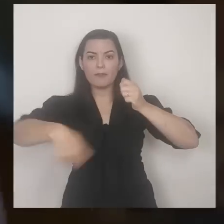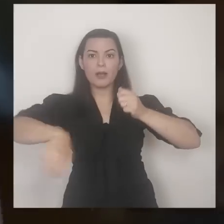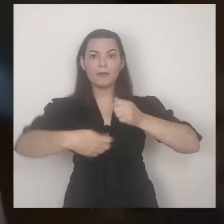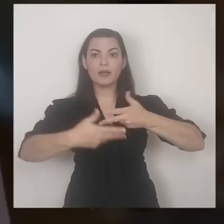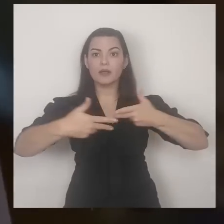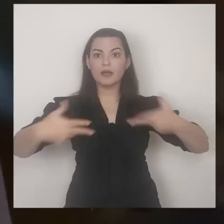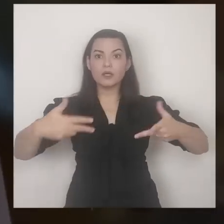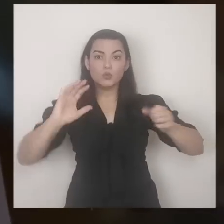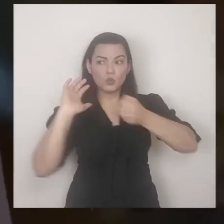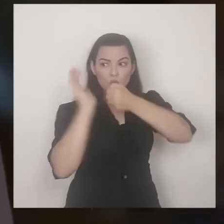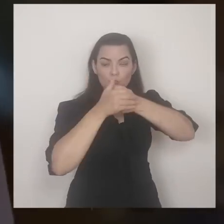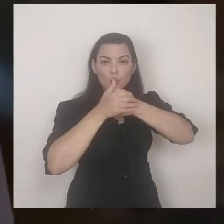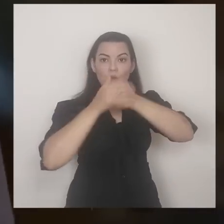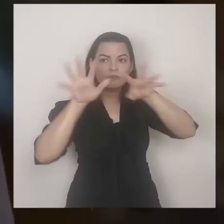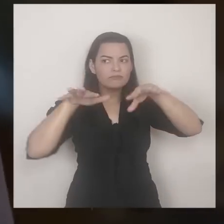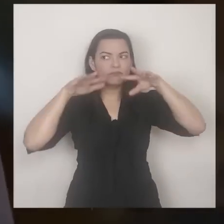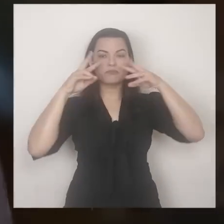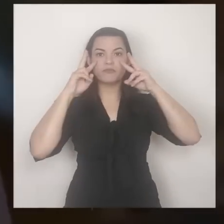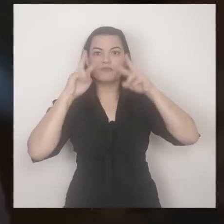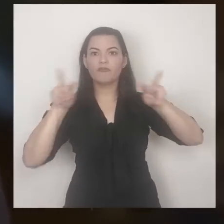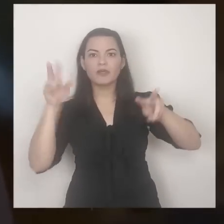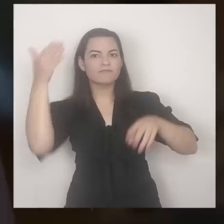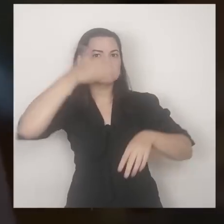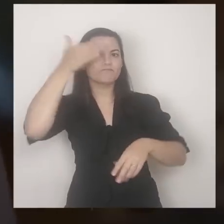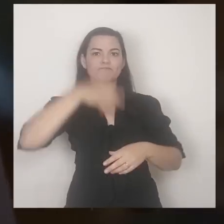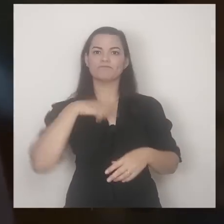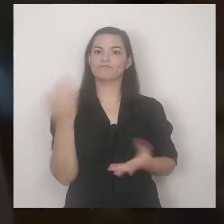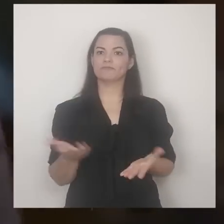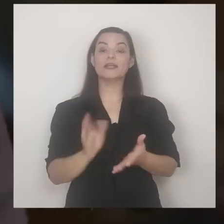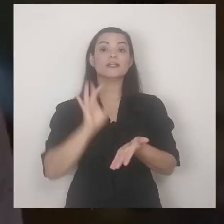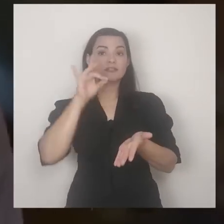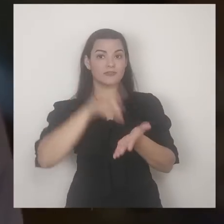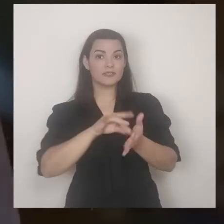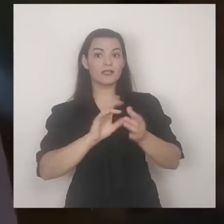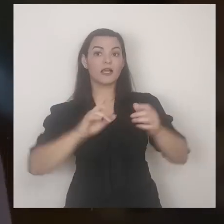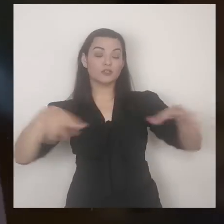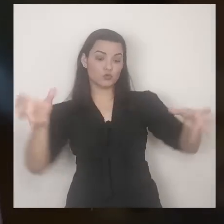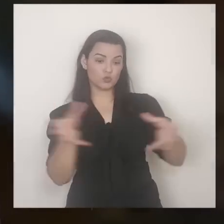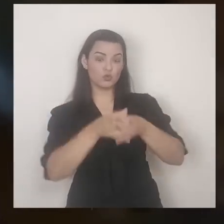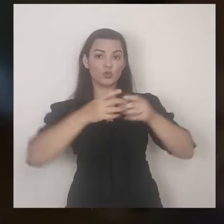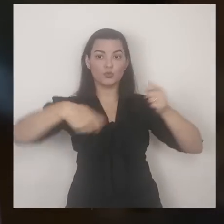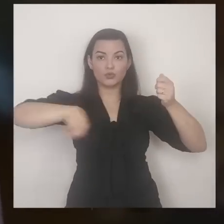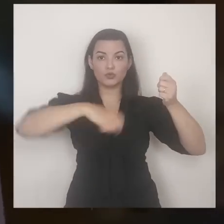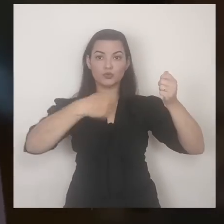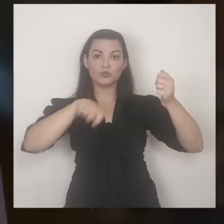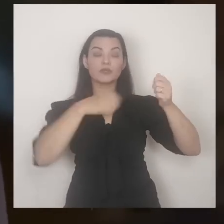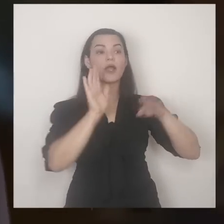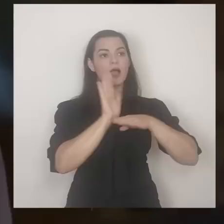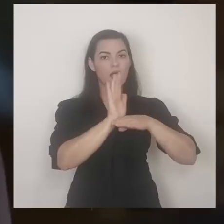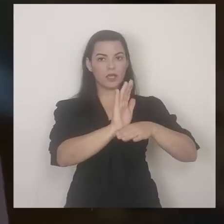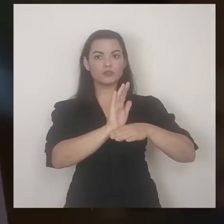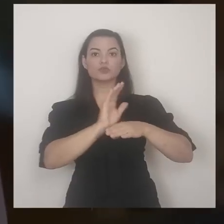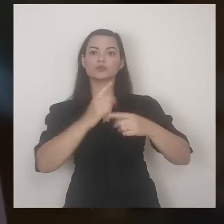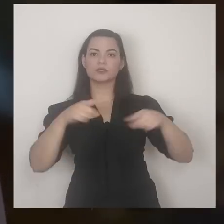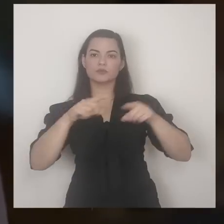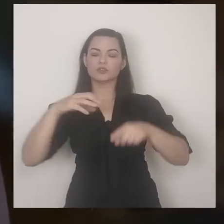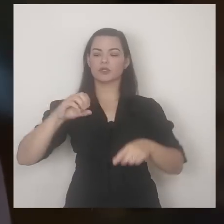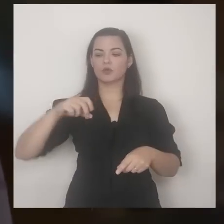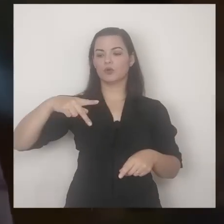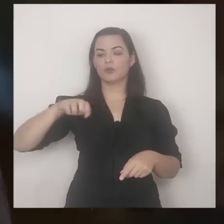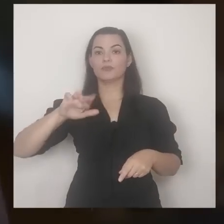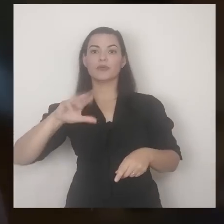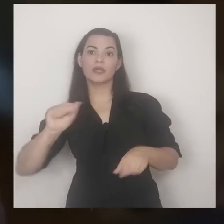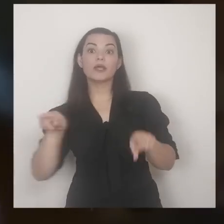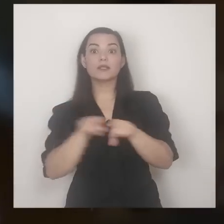na plateia consegue vê-los. No caso, a orquestra está lá para fazer tanto o acompanhamento da ópera como a função de ajudar